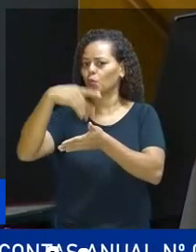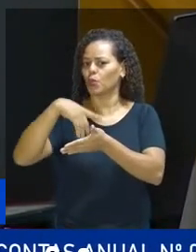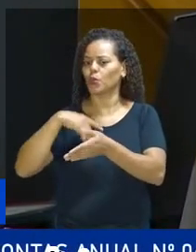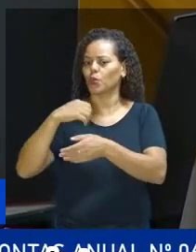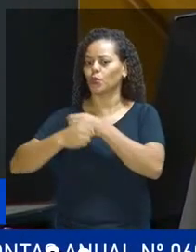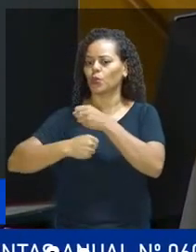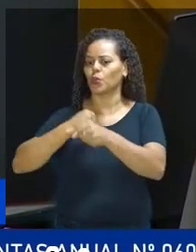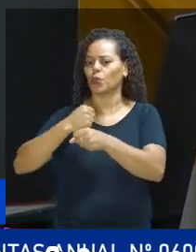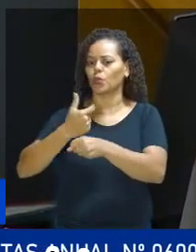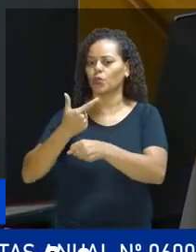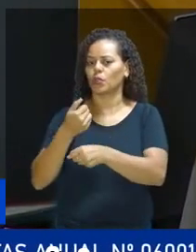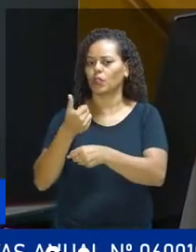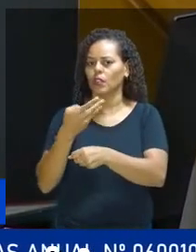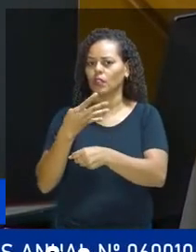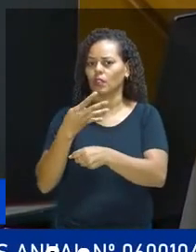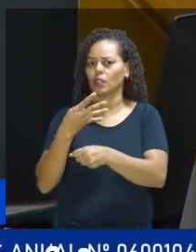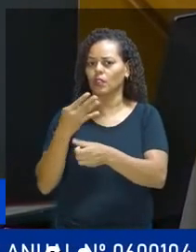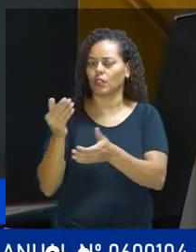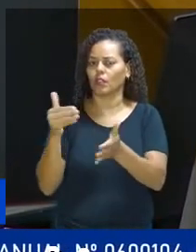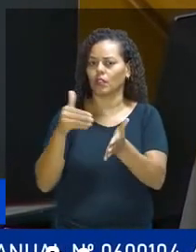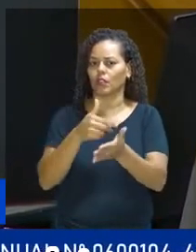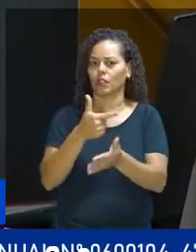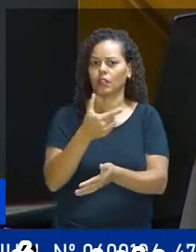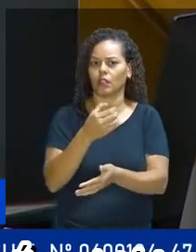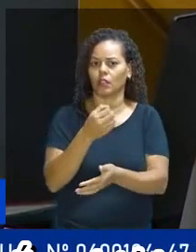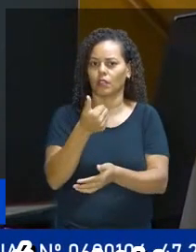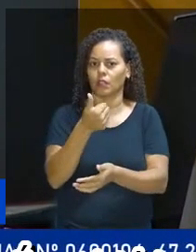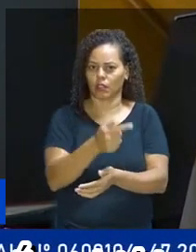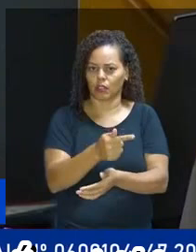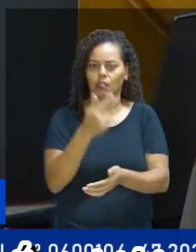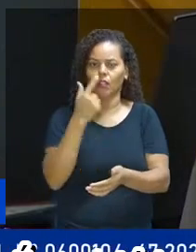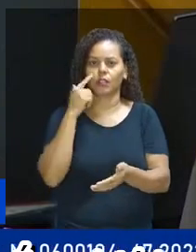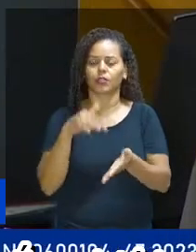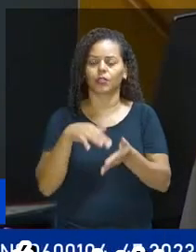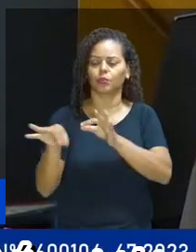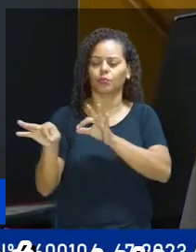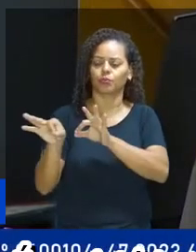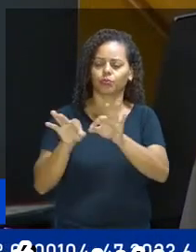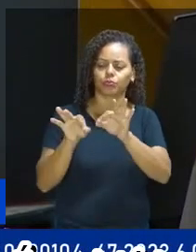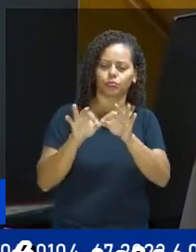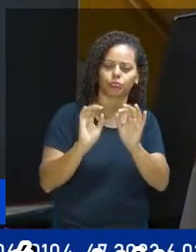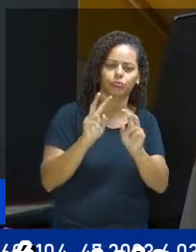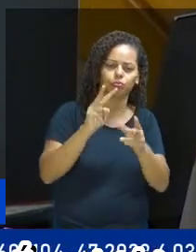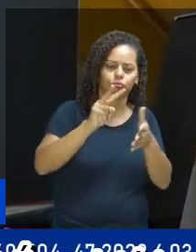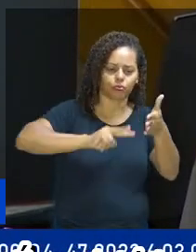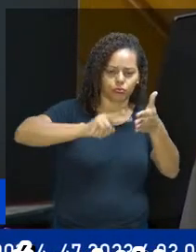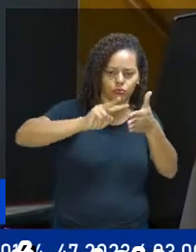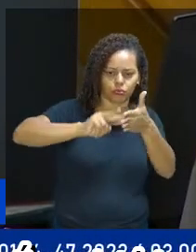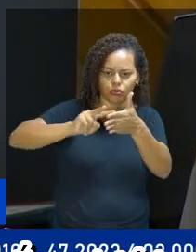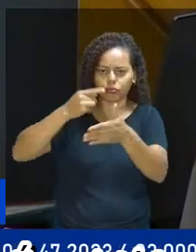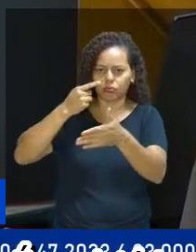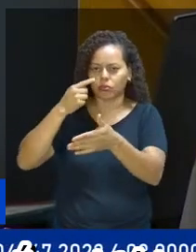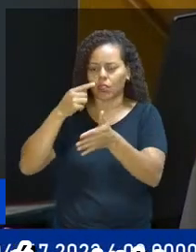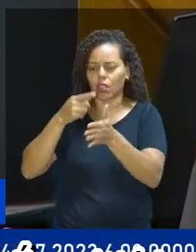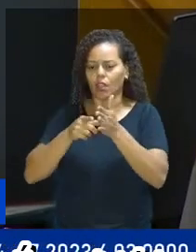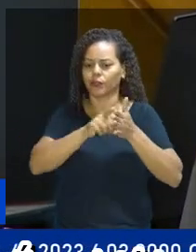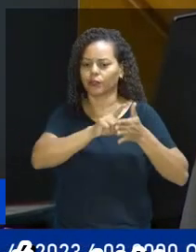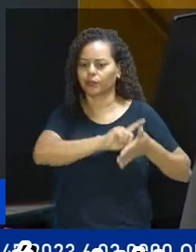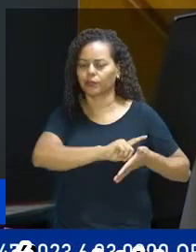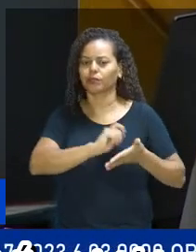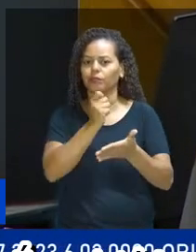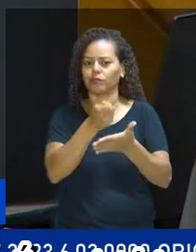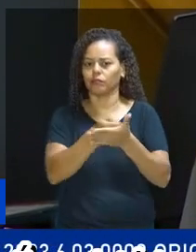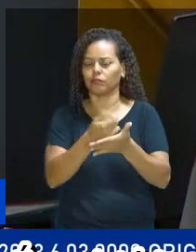a 2017, razão pela qual, no exercício financeiro em análise, após o período de cumprimento das sanções, os débitos